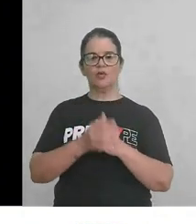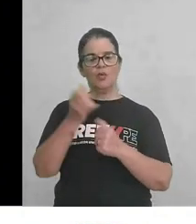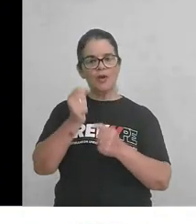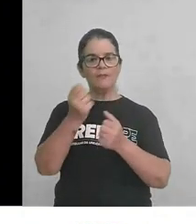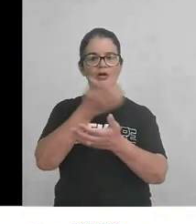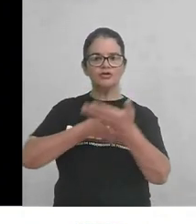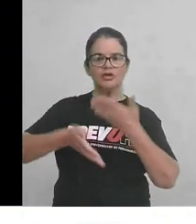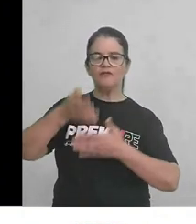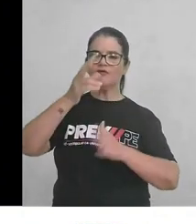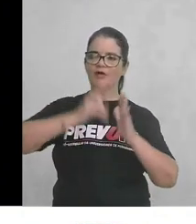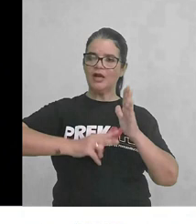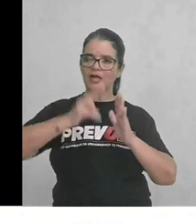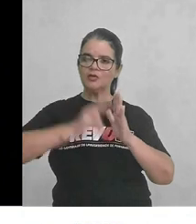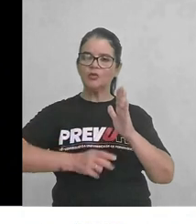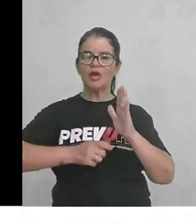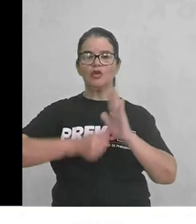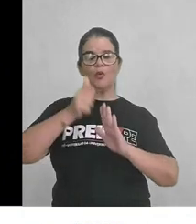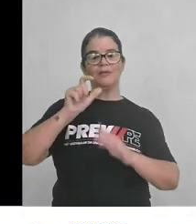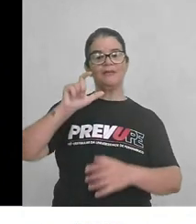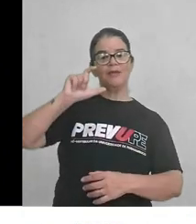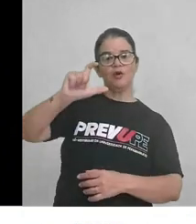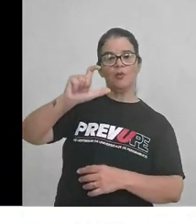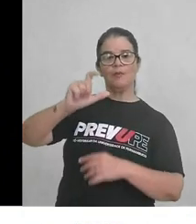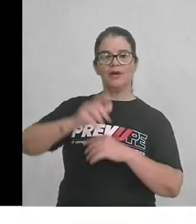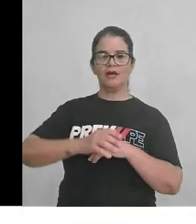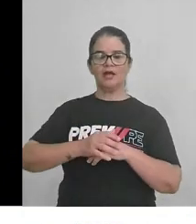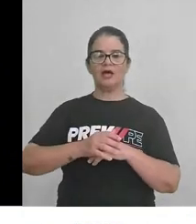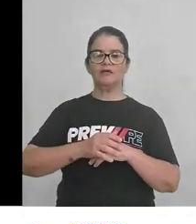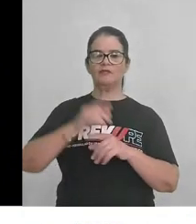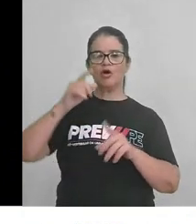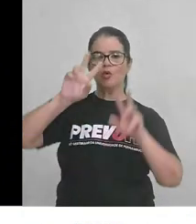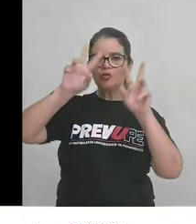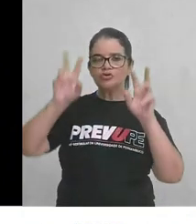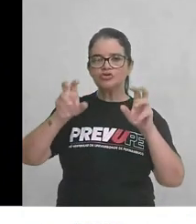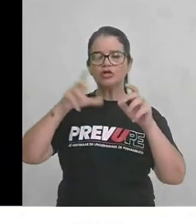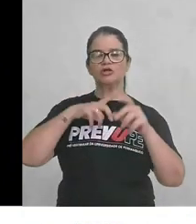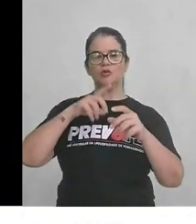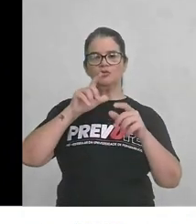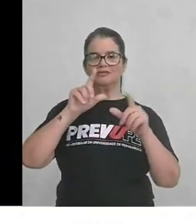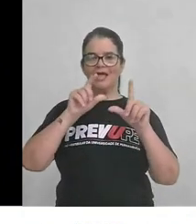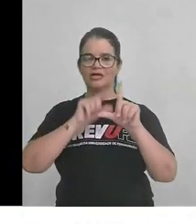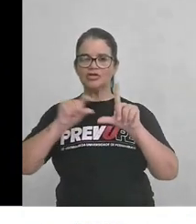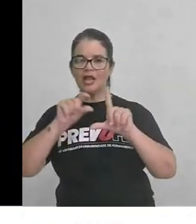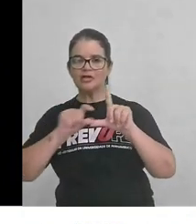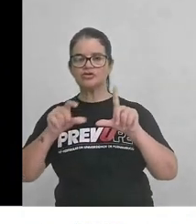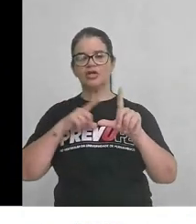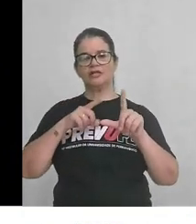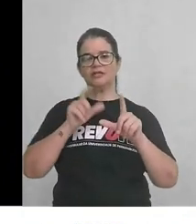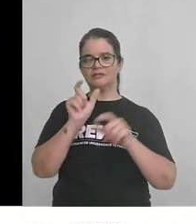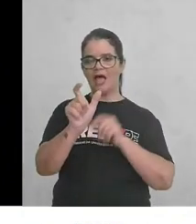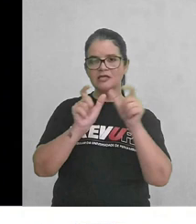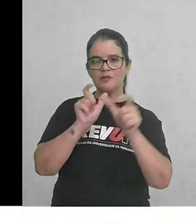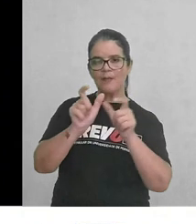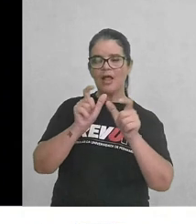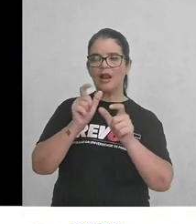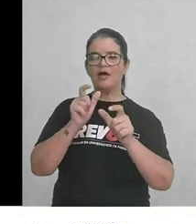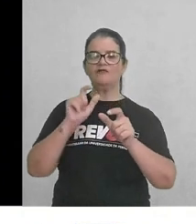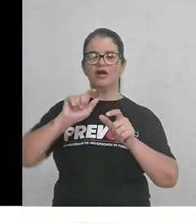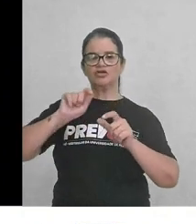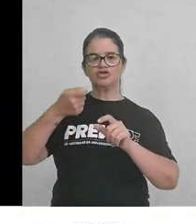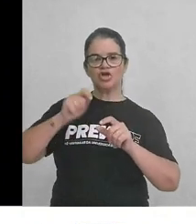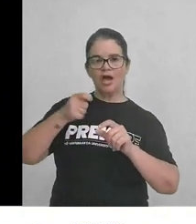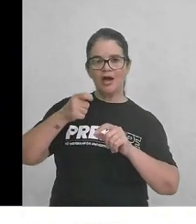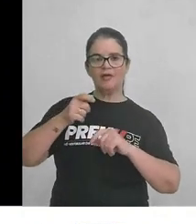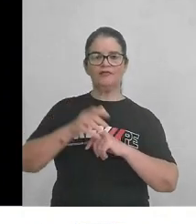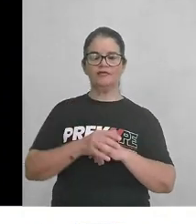as legendas, as palavras-chaves, que se encontra ali em negrito ou não, entende?